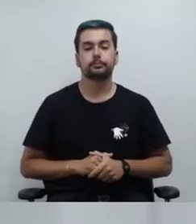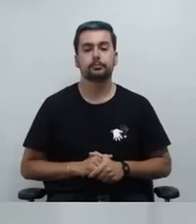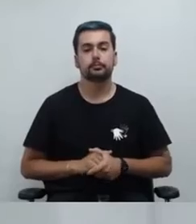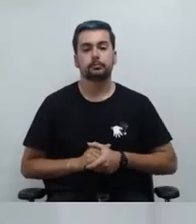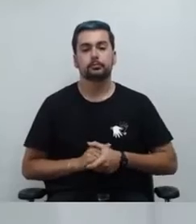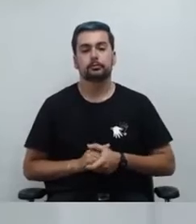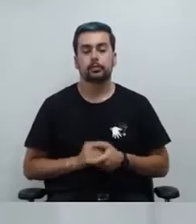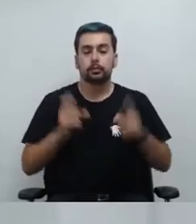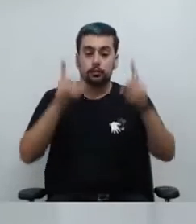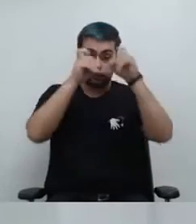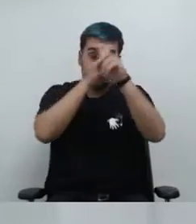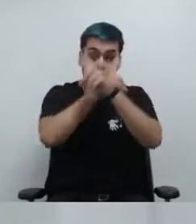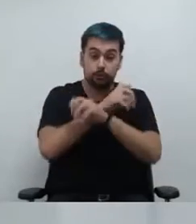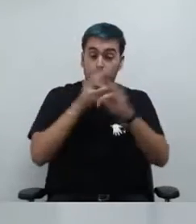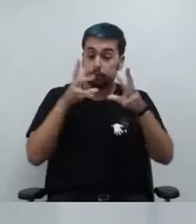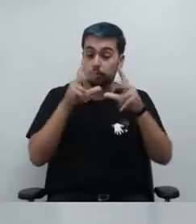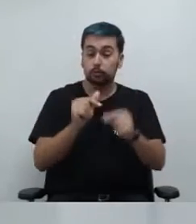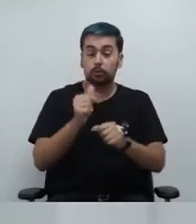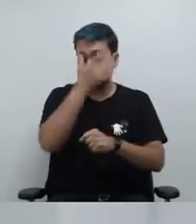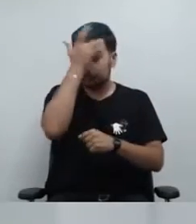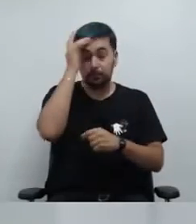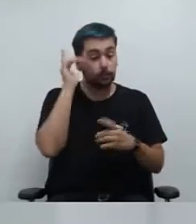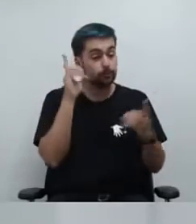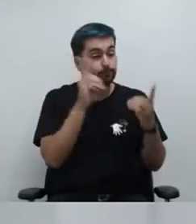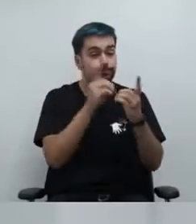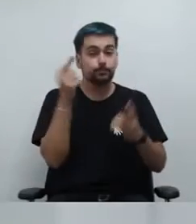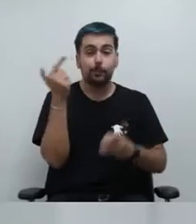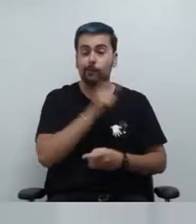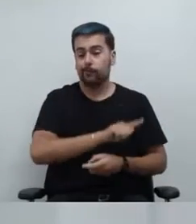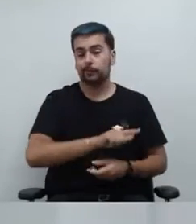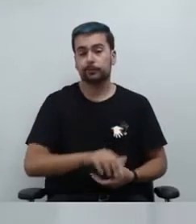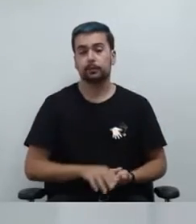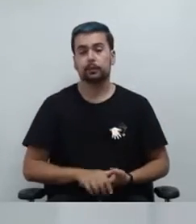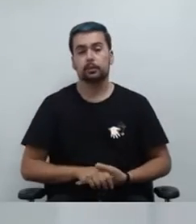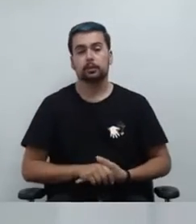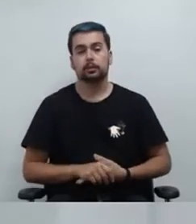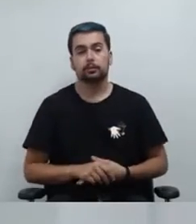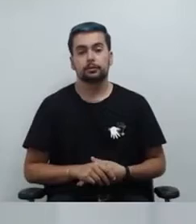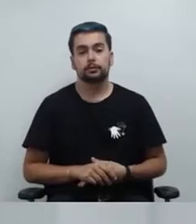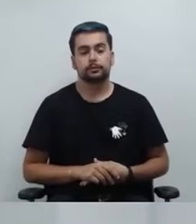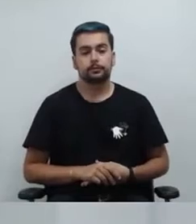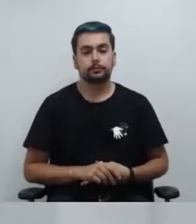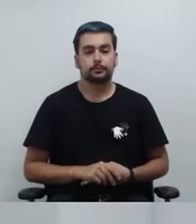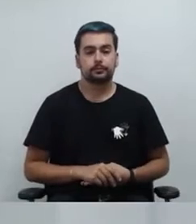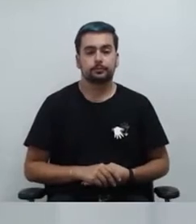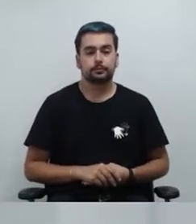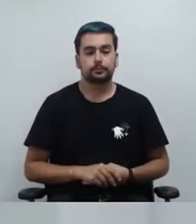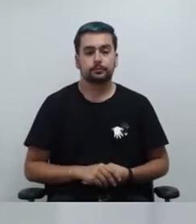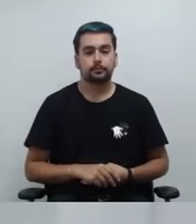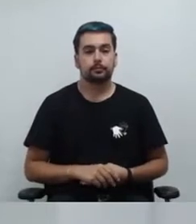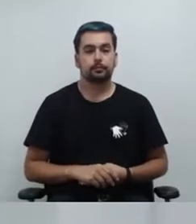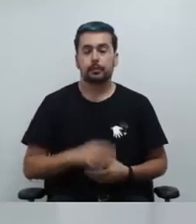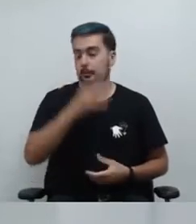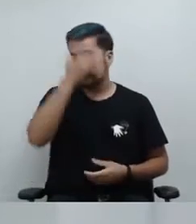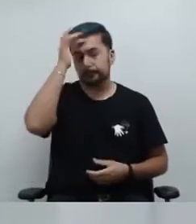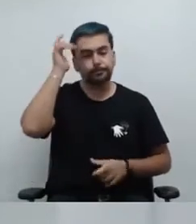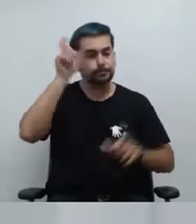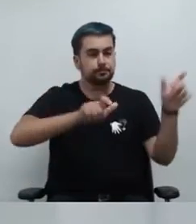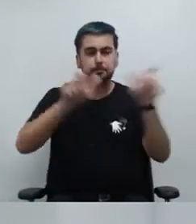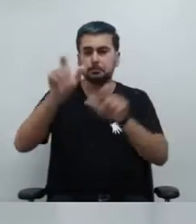ficando difícil para que todos sejam atendidos. Muitos chegando até a não